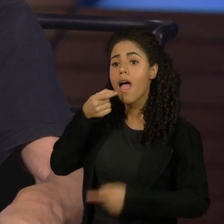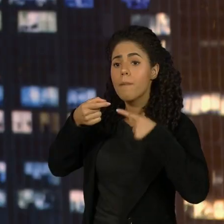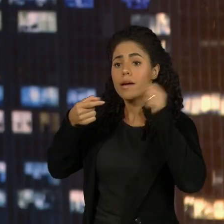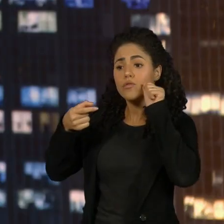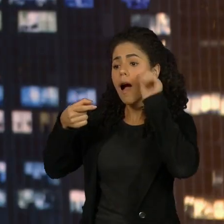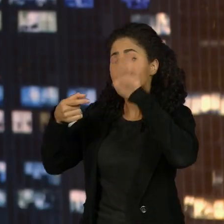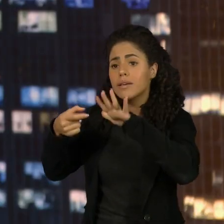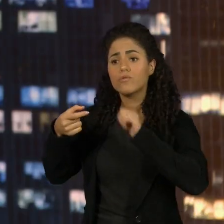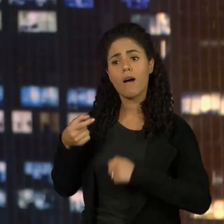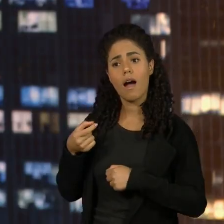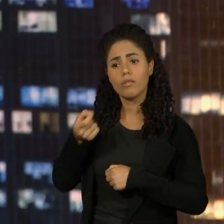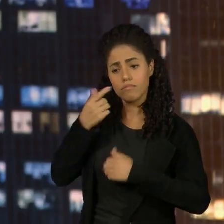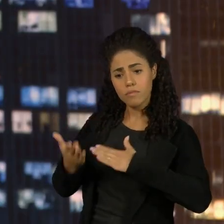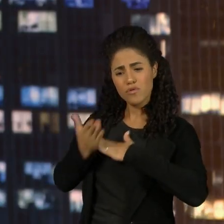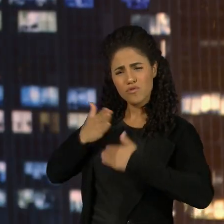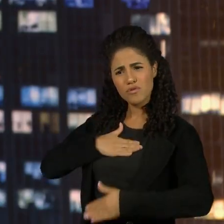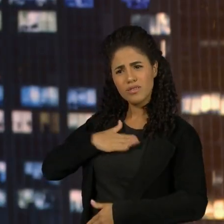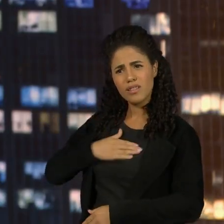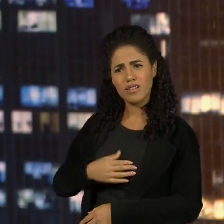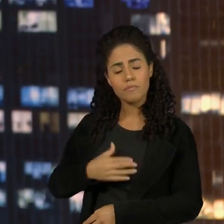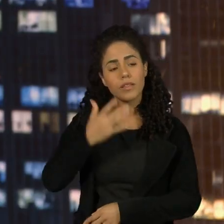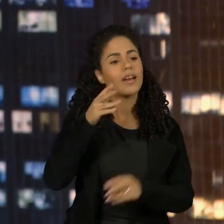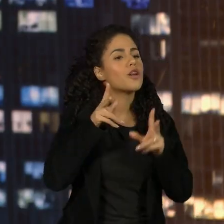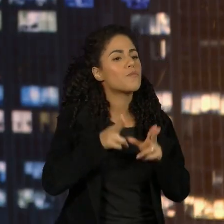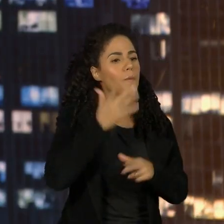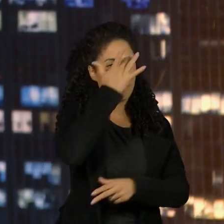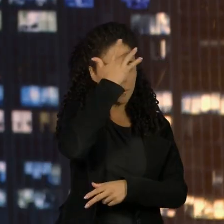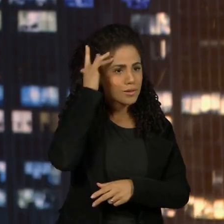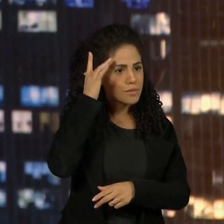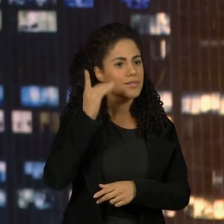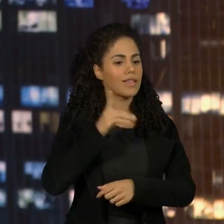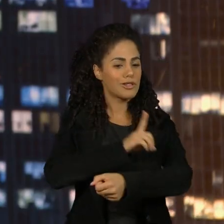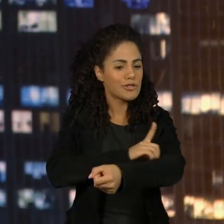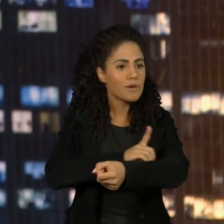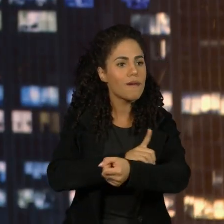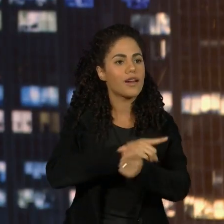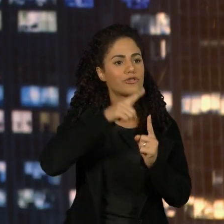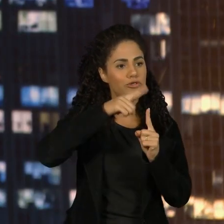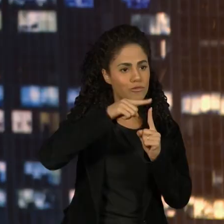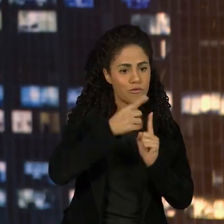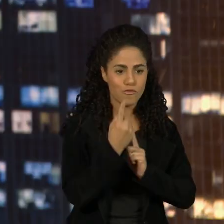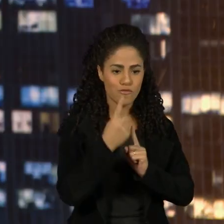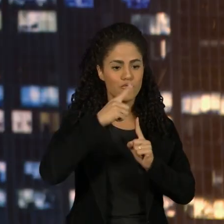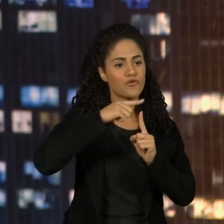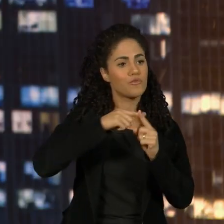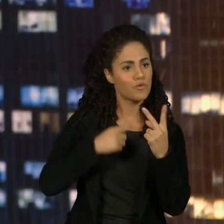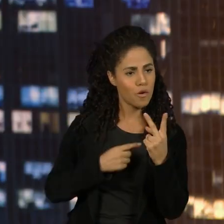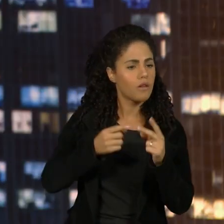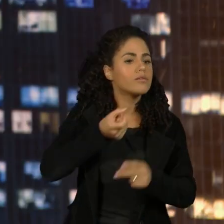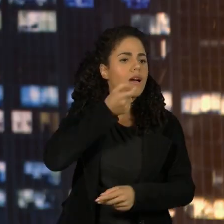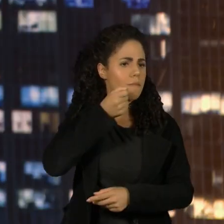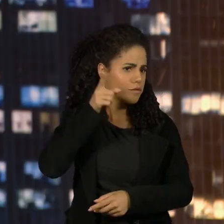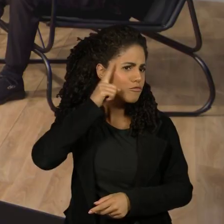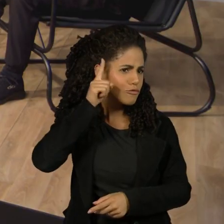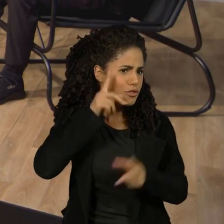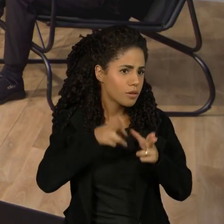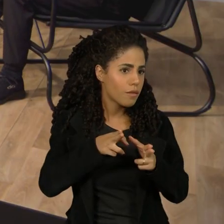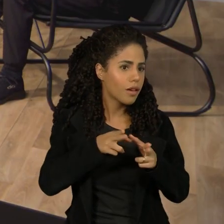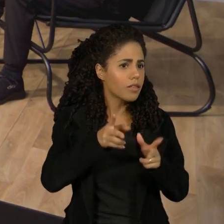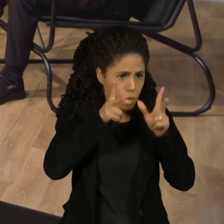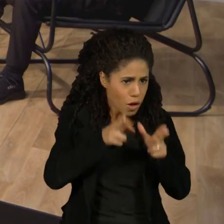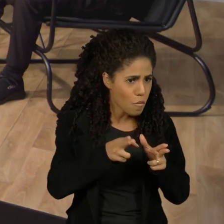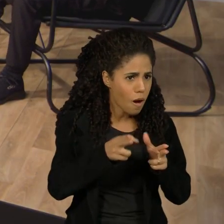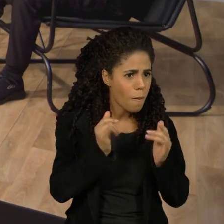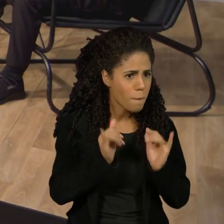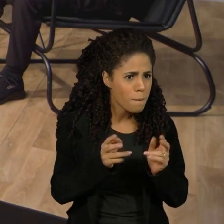pessoas que têm hipertensão, que têm diabetes tipo 1, tipo 2, elas tomam remédios diariamente. Sim. Então, passamos